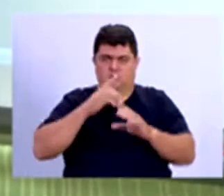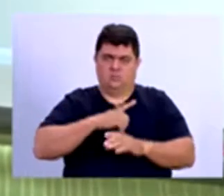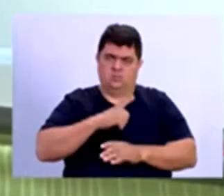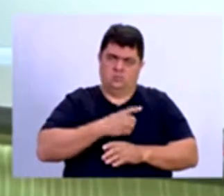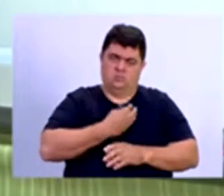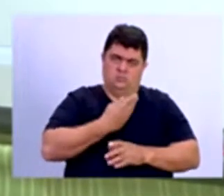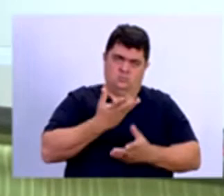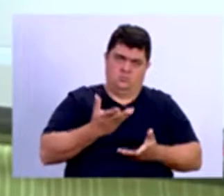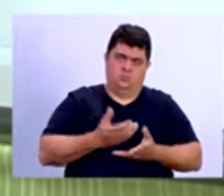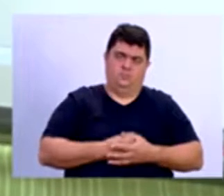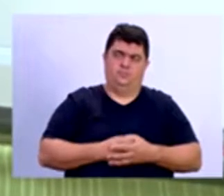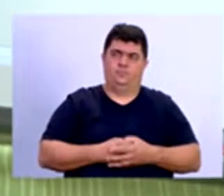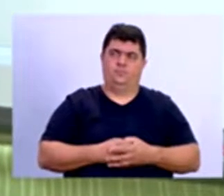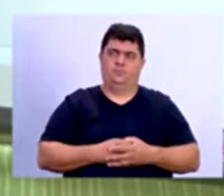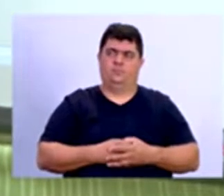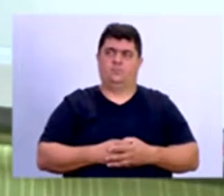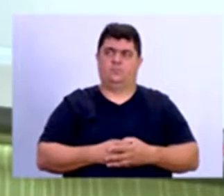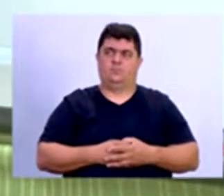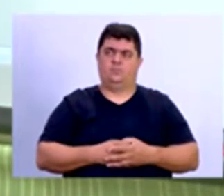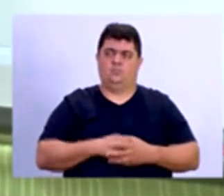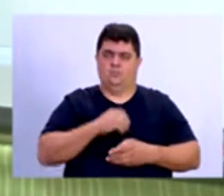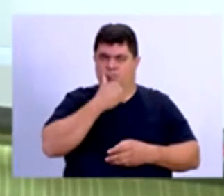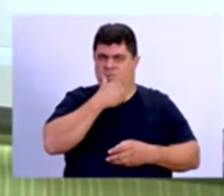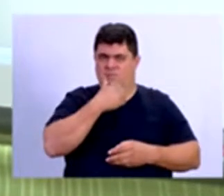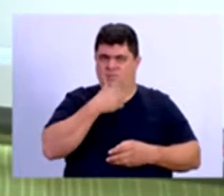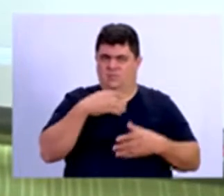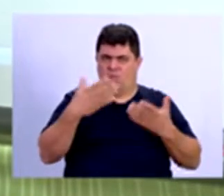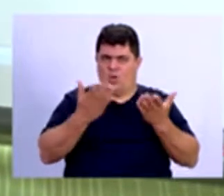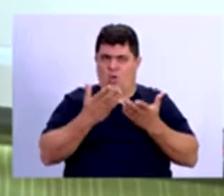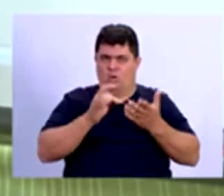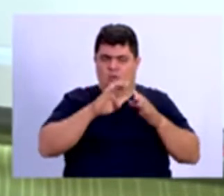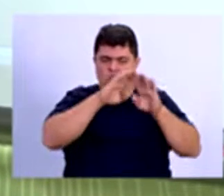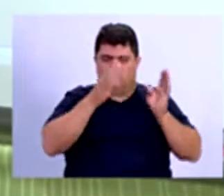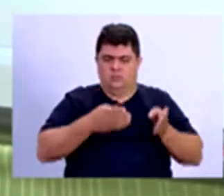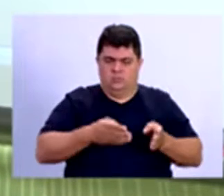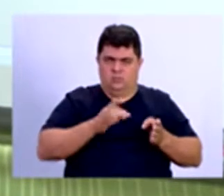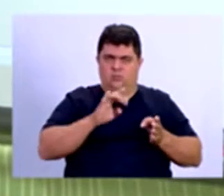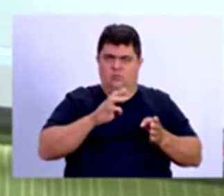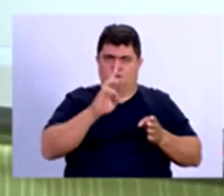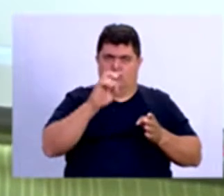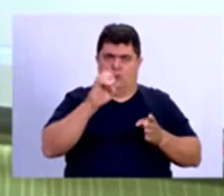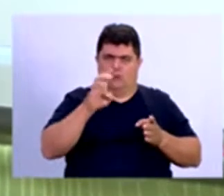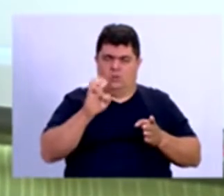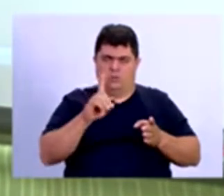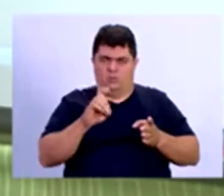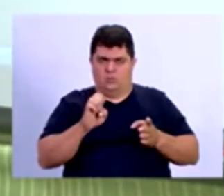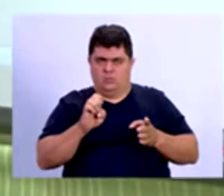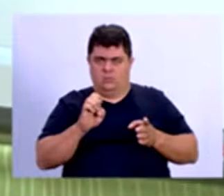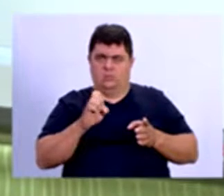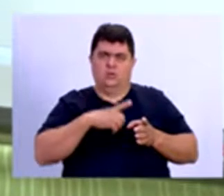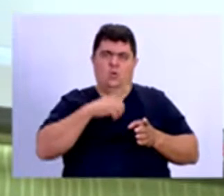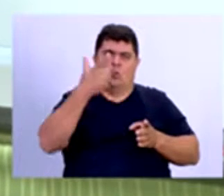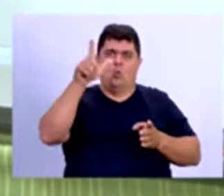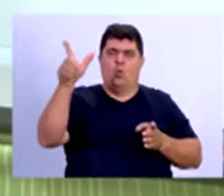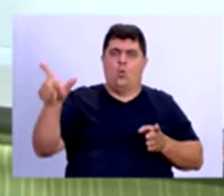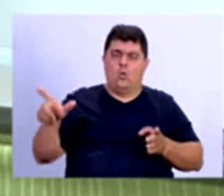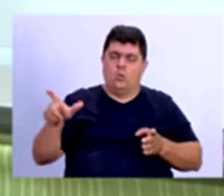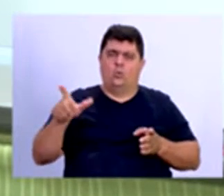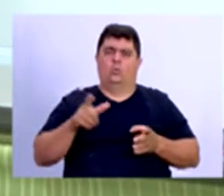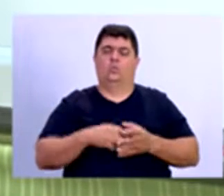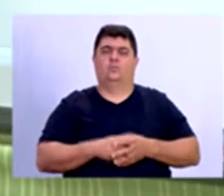início ao fim néné e hoje só existe computador conectado à nossa rede ou existe outros dispositivos